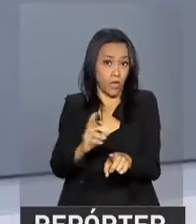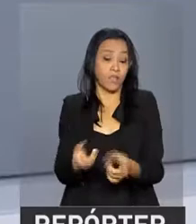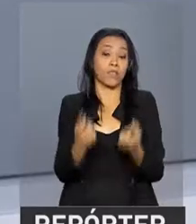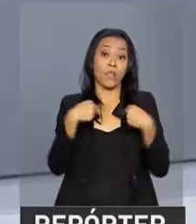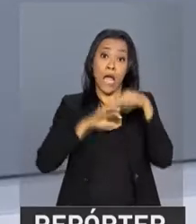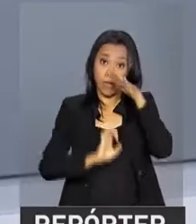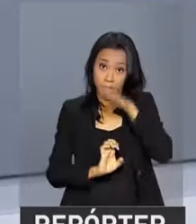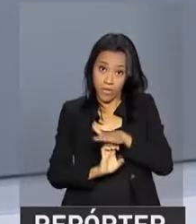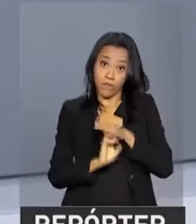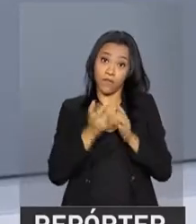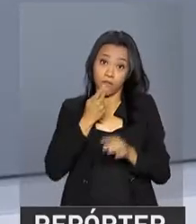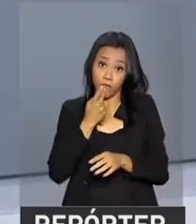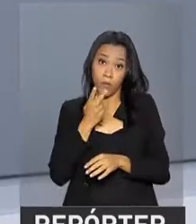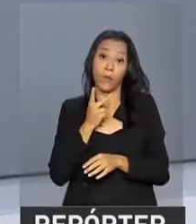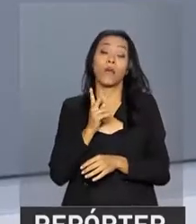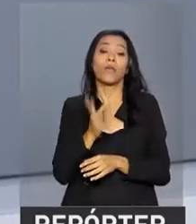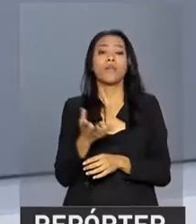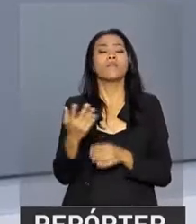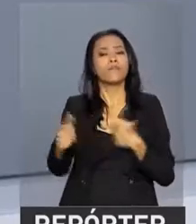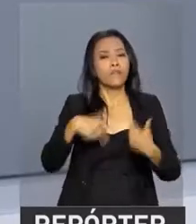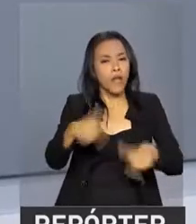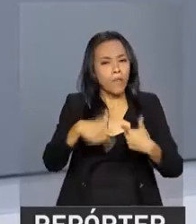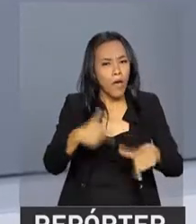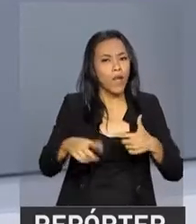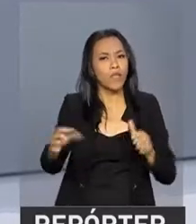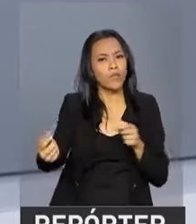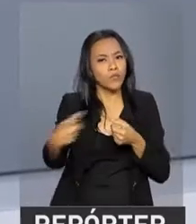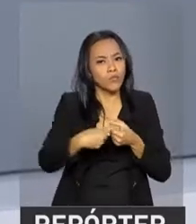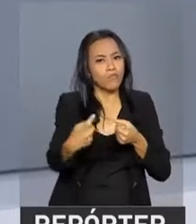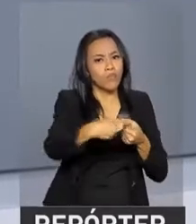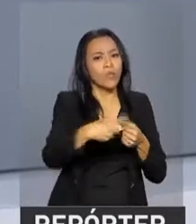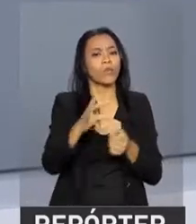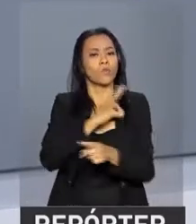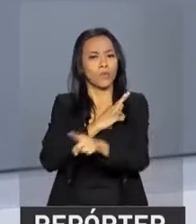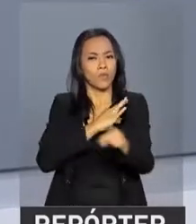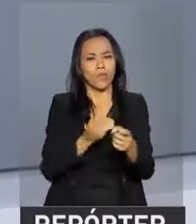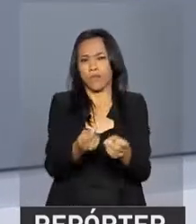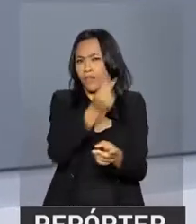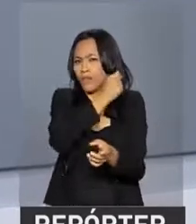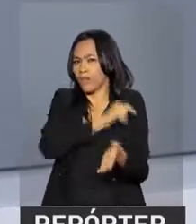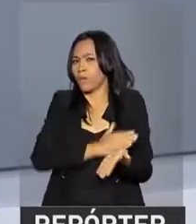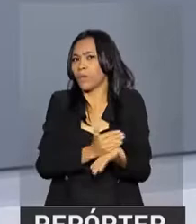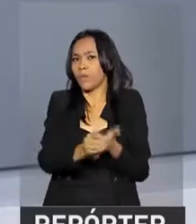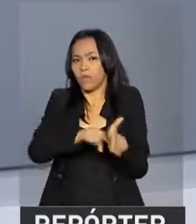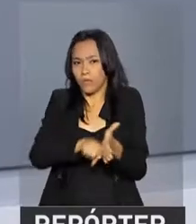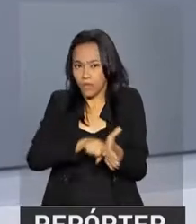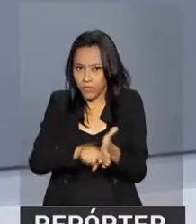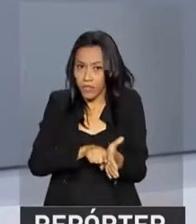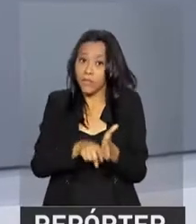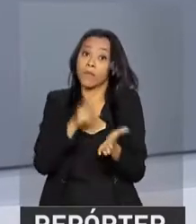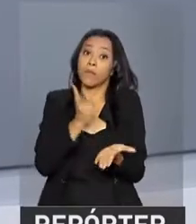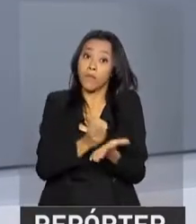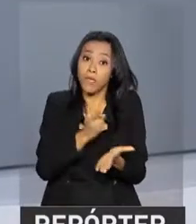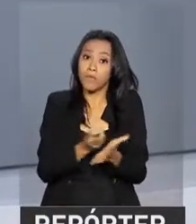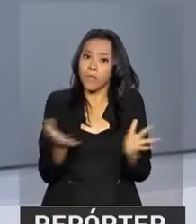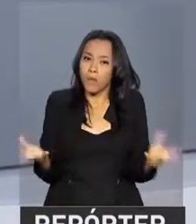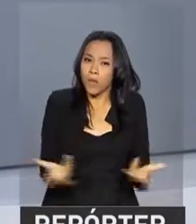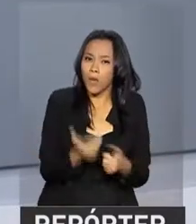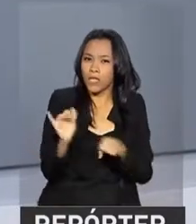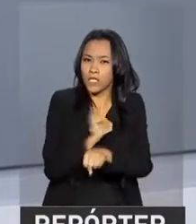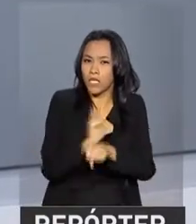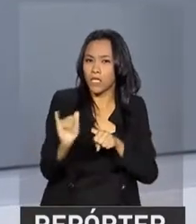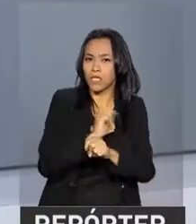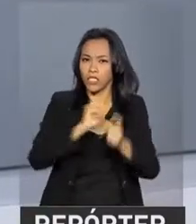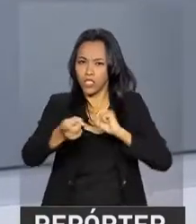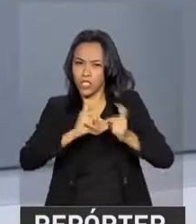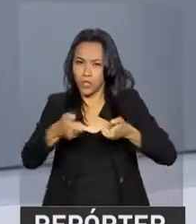que trabalha em parceria com as autoridades competentes desde o início das investigações, ao mesmo tempo em que aprimorou seus mecanismos